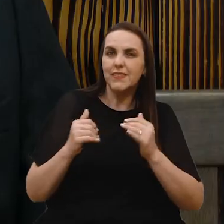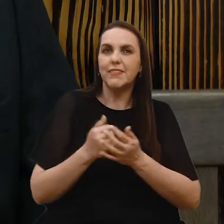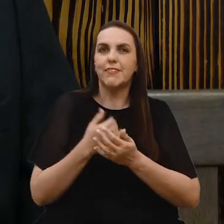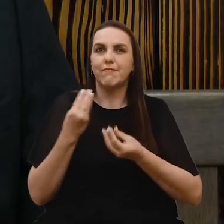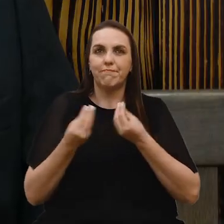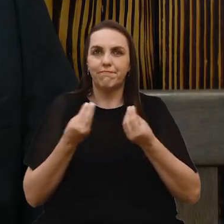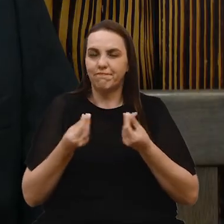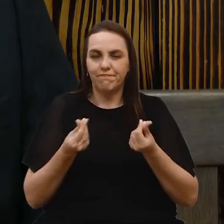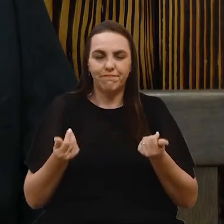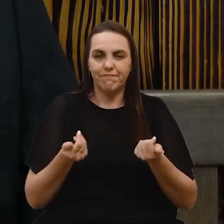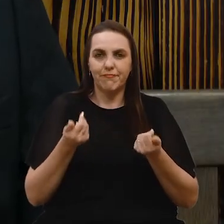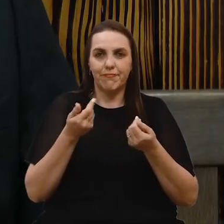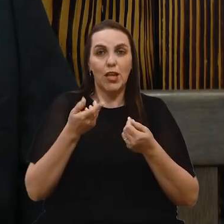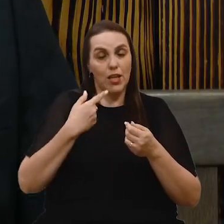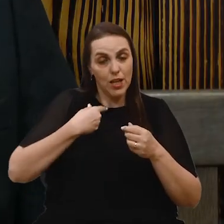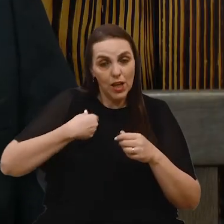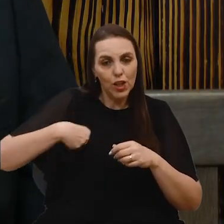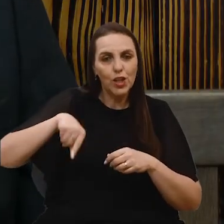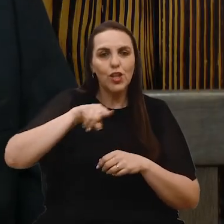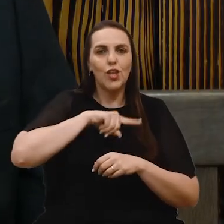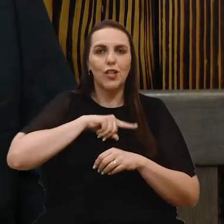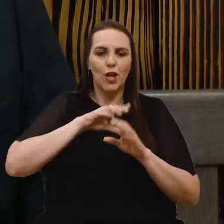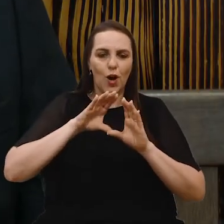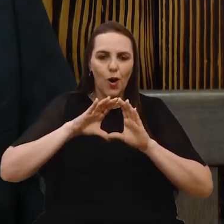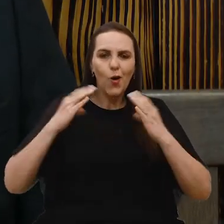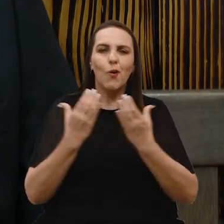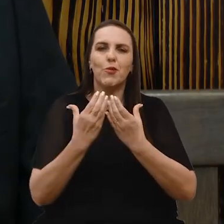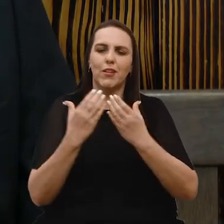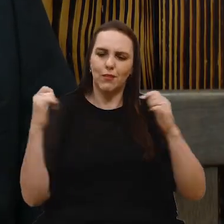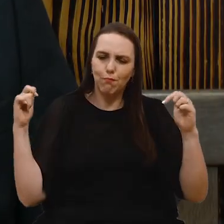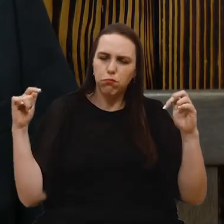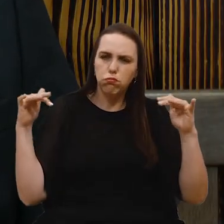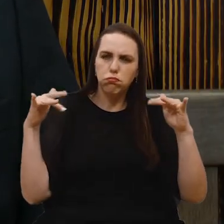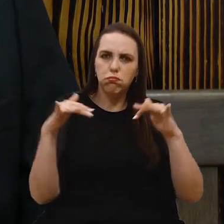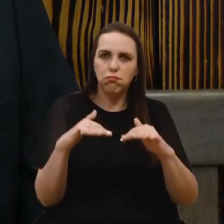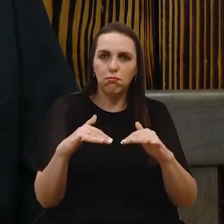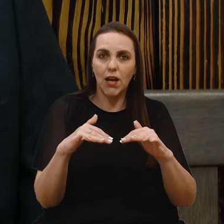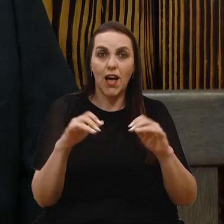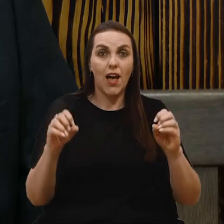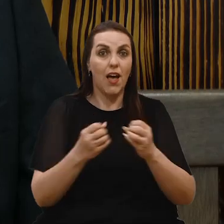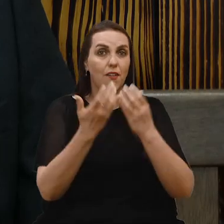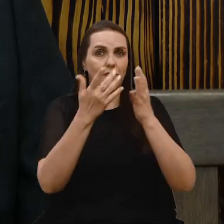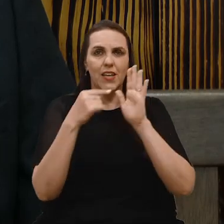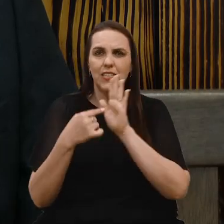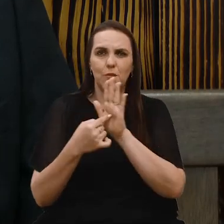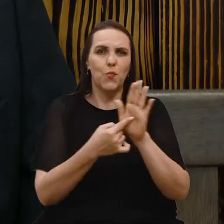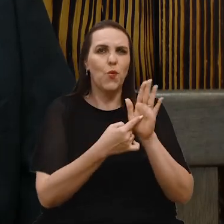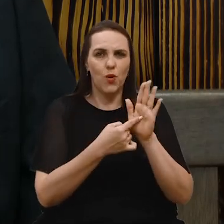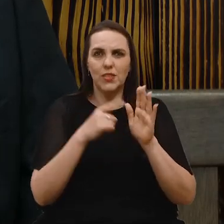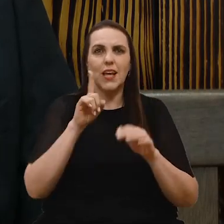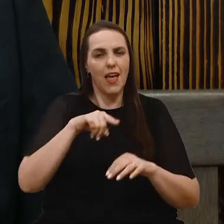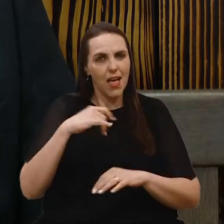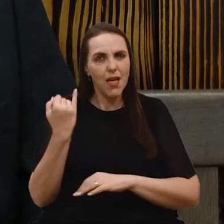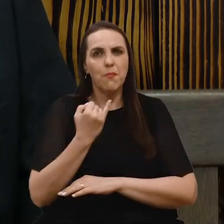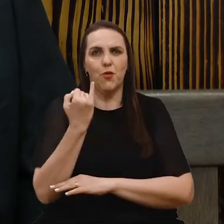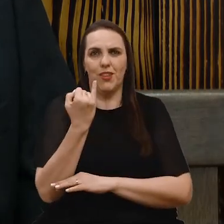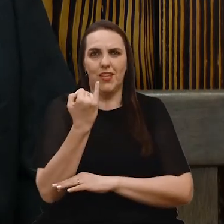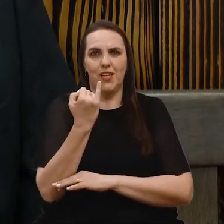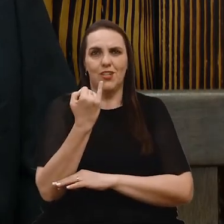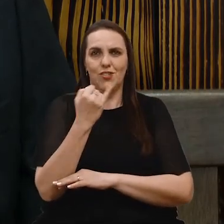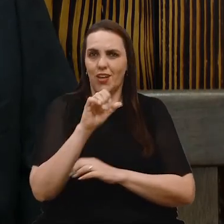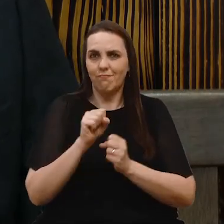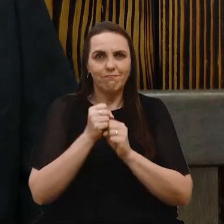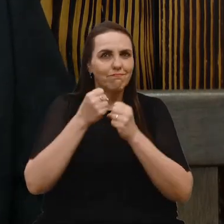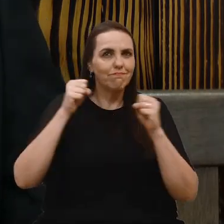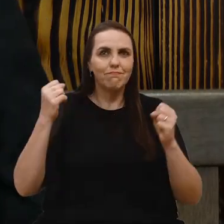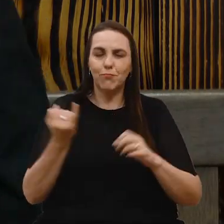que é a parte onde gira a nossa comunidade caxiense. E a festa está se demonstrando, Bertotto, tão importante, ela tão